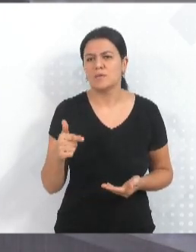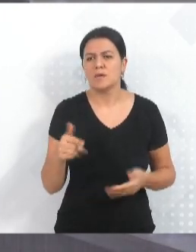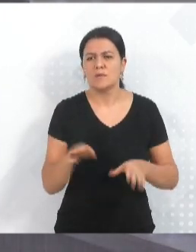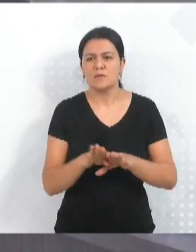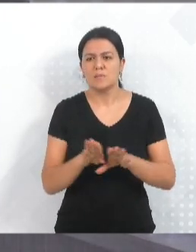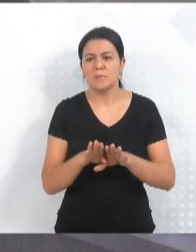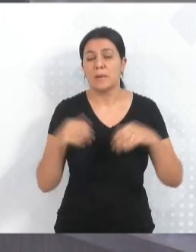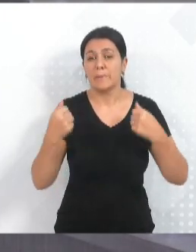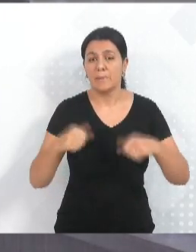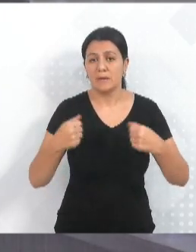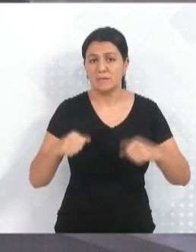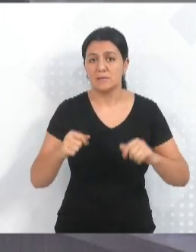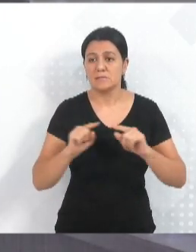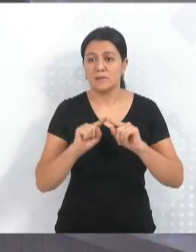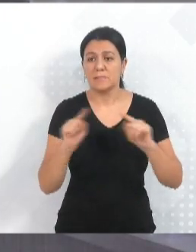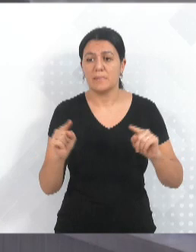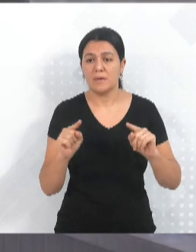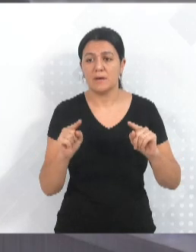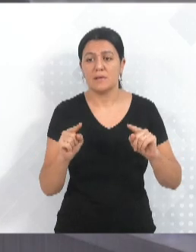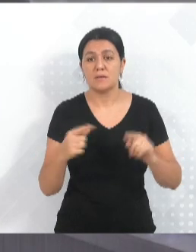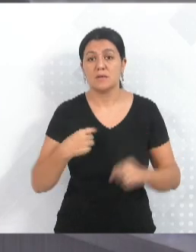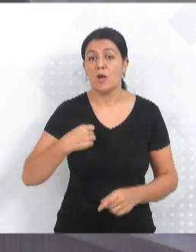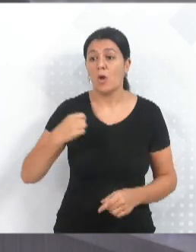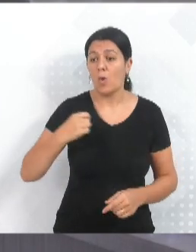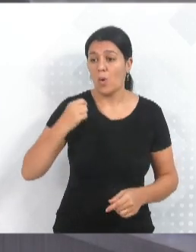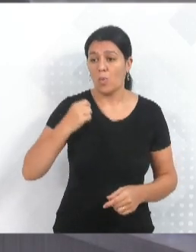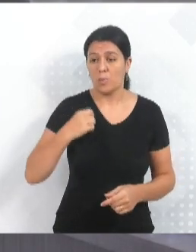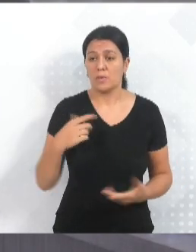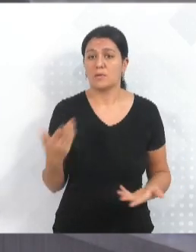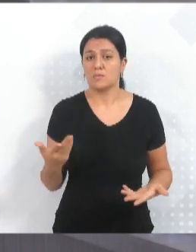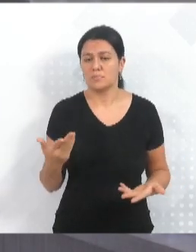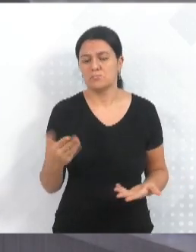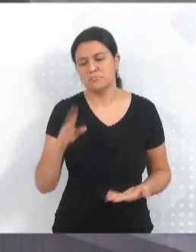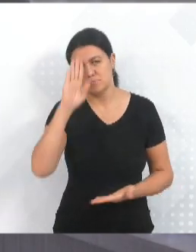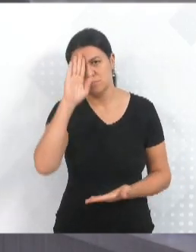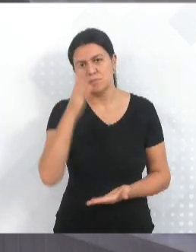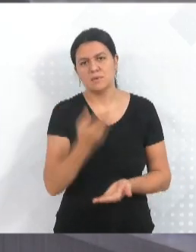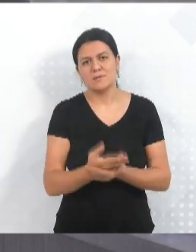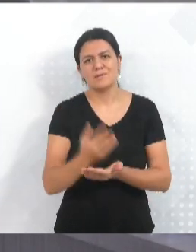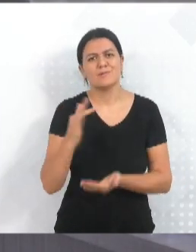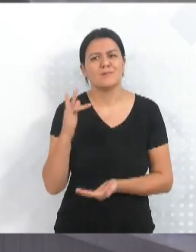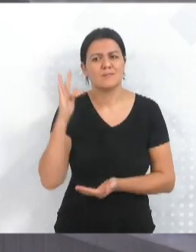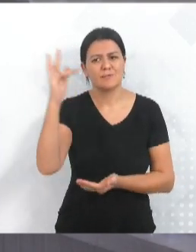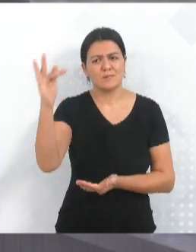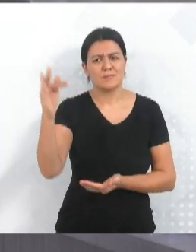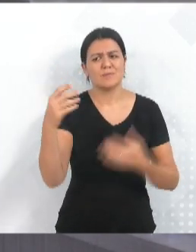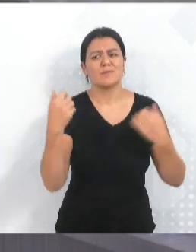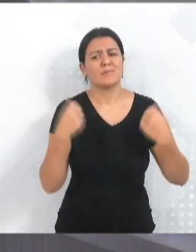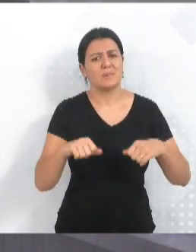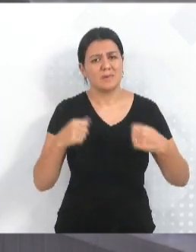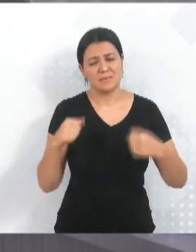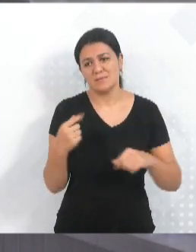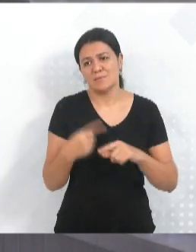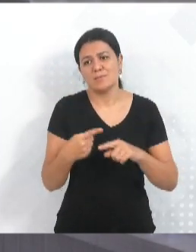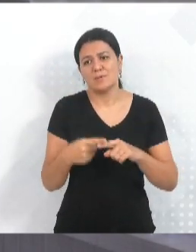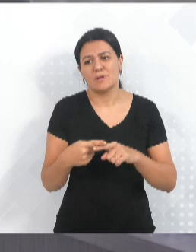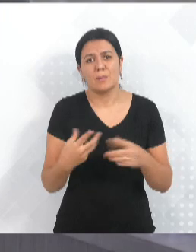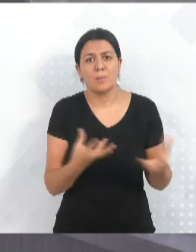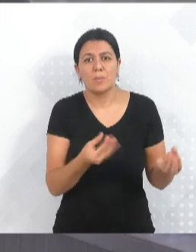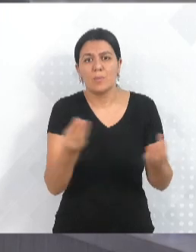necessários a questão de roupas acredito que futuramente haverá necessidade porque muitas